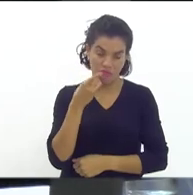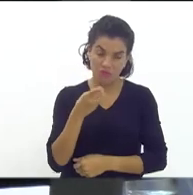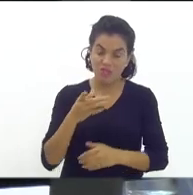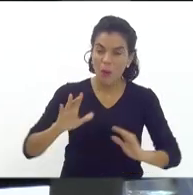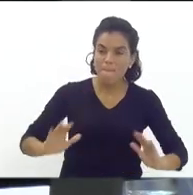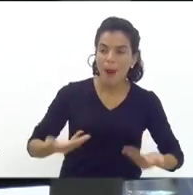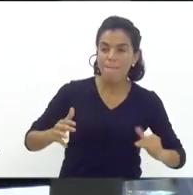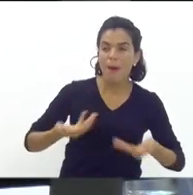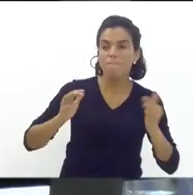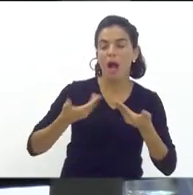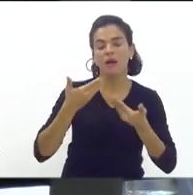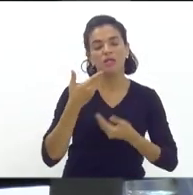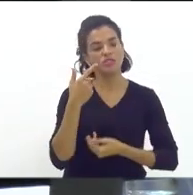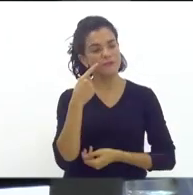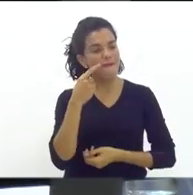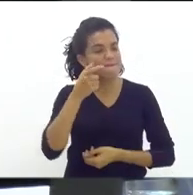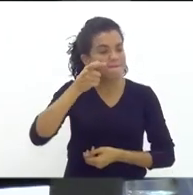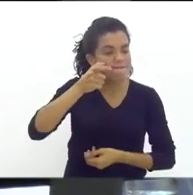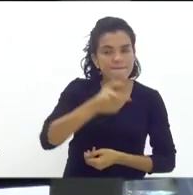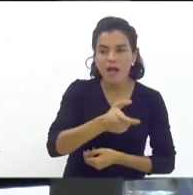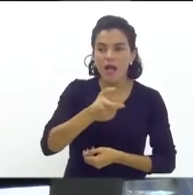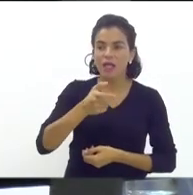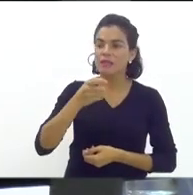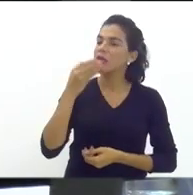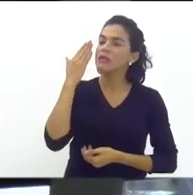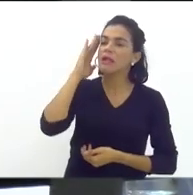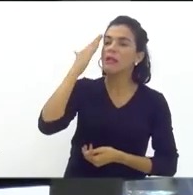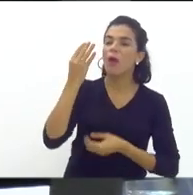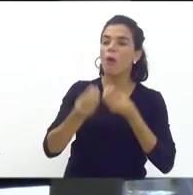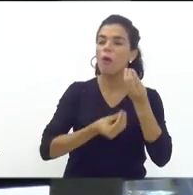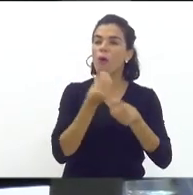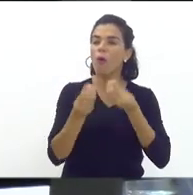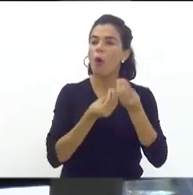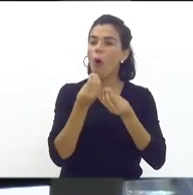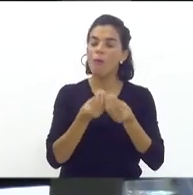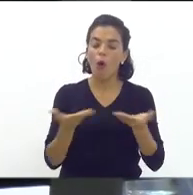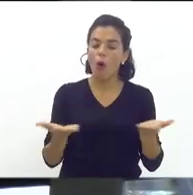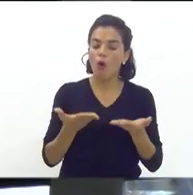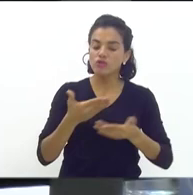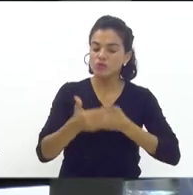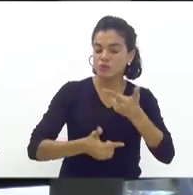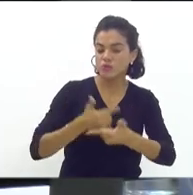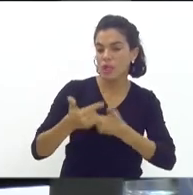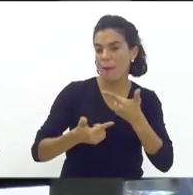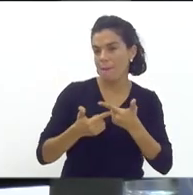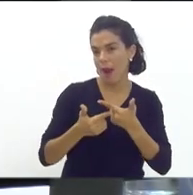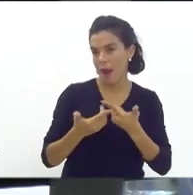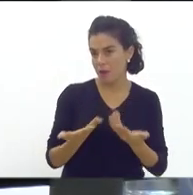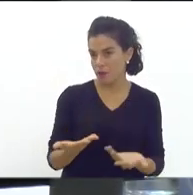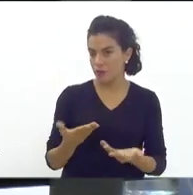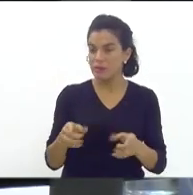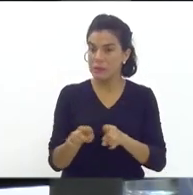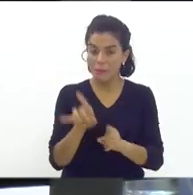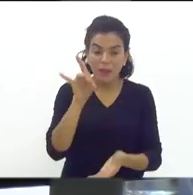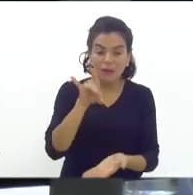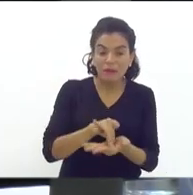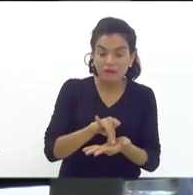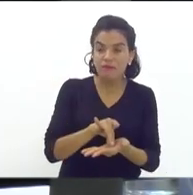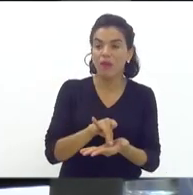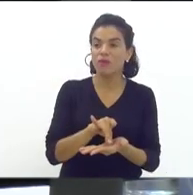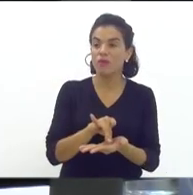também para que a gente possa entender Há quantos anos o papel das hoje é como tá de fato